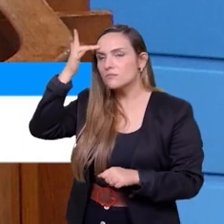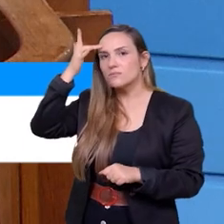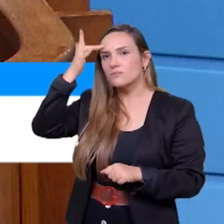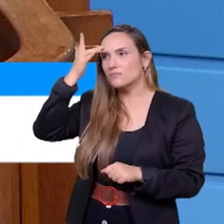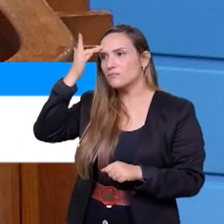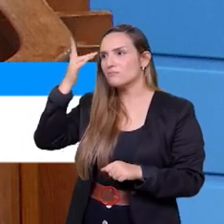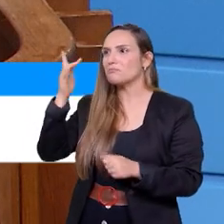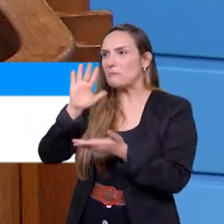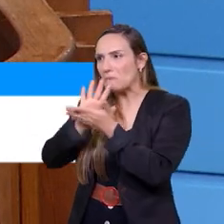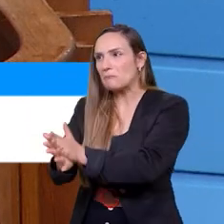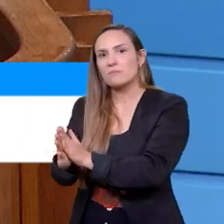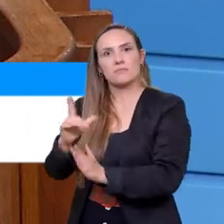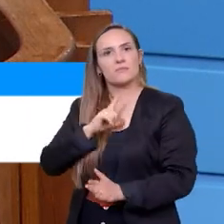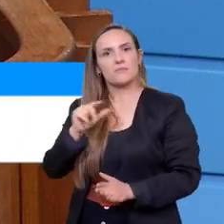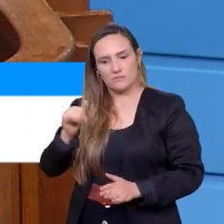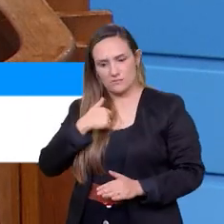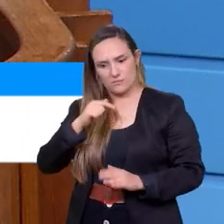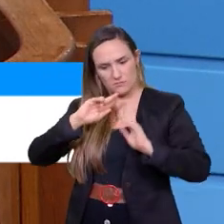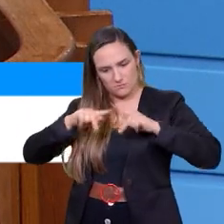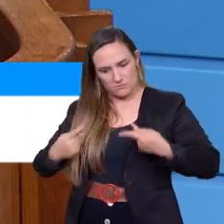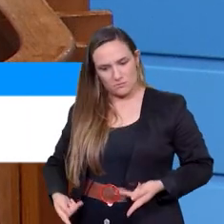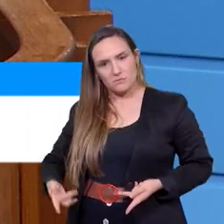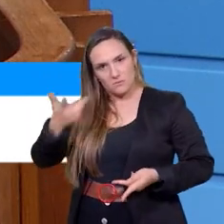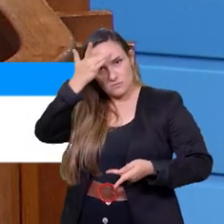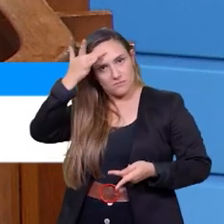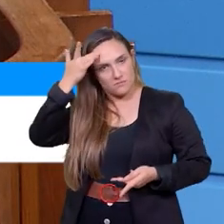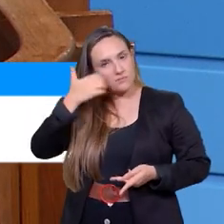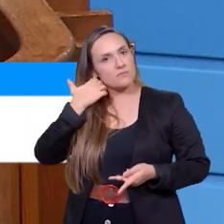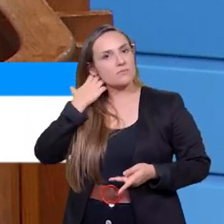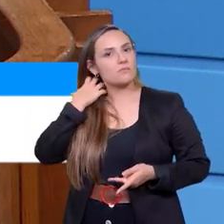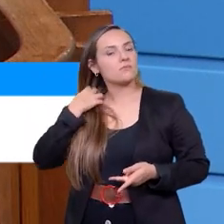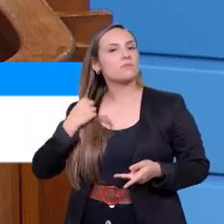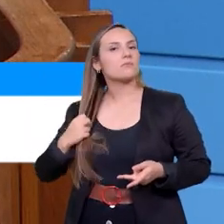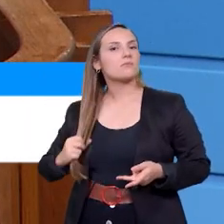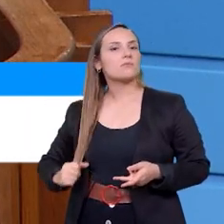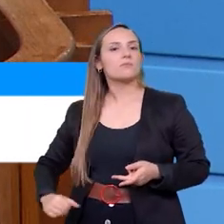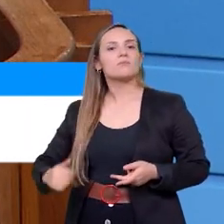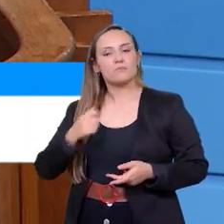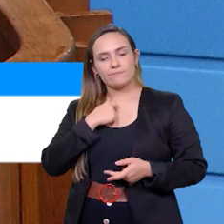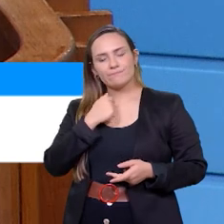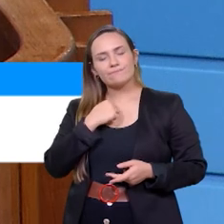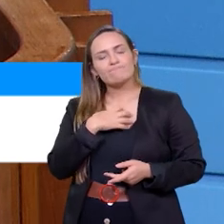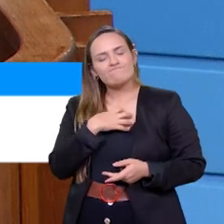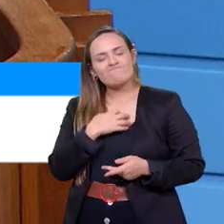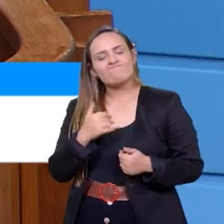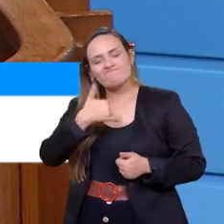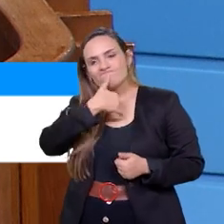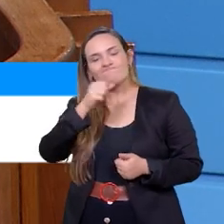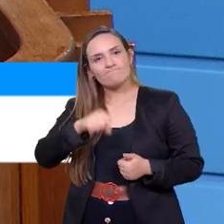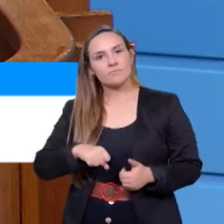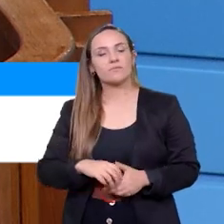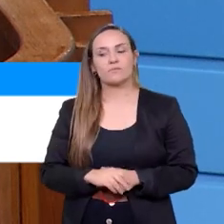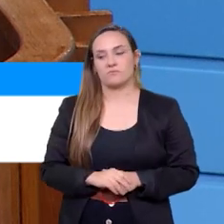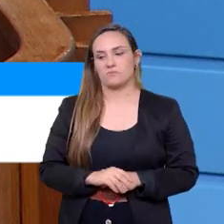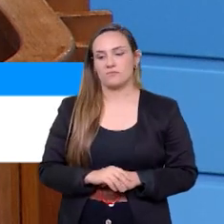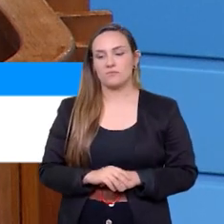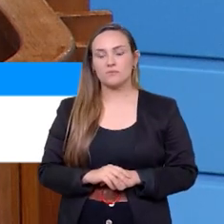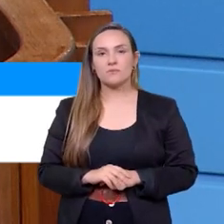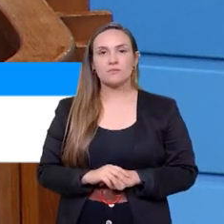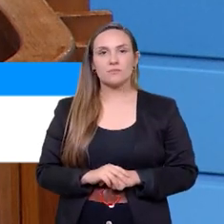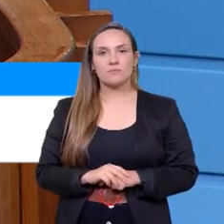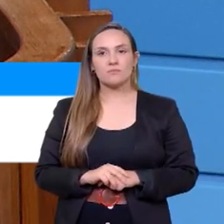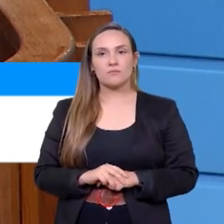eu preciso ser gente porque se eu for gente eu vou ser capaz de sentir essa dor